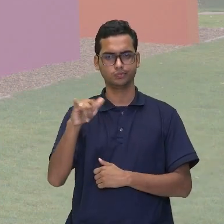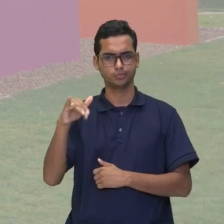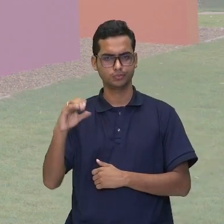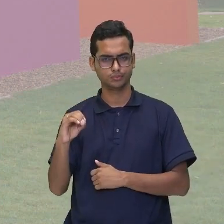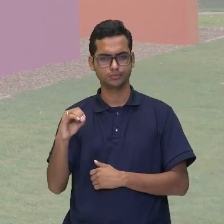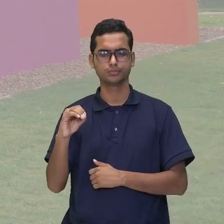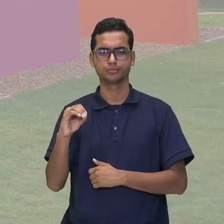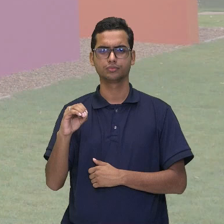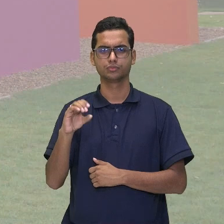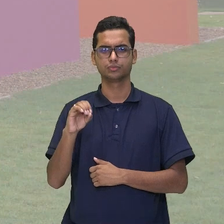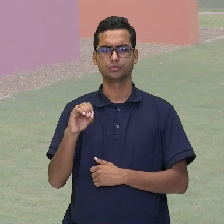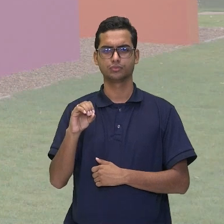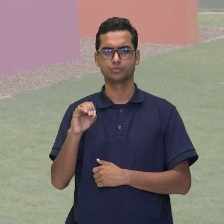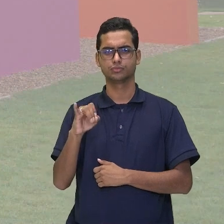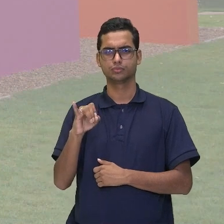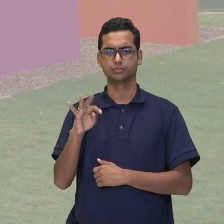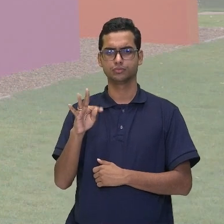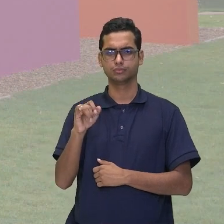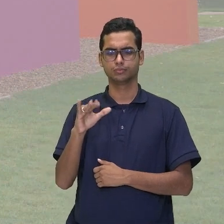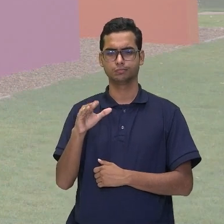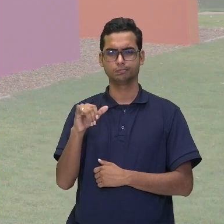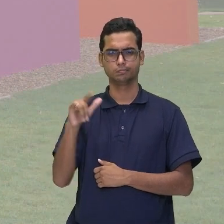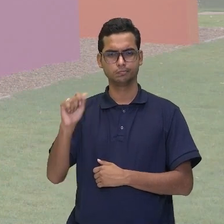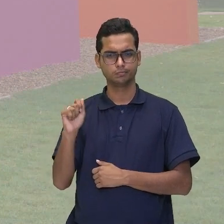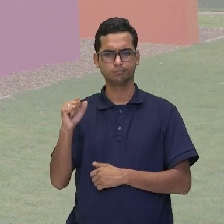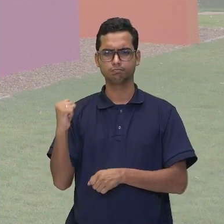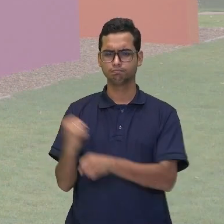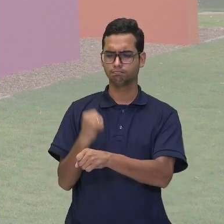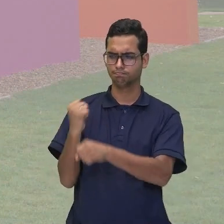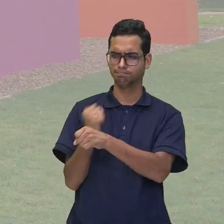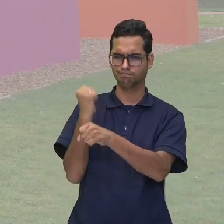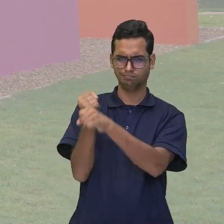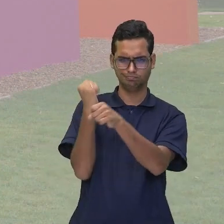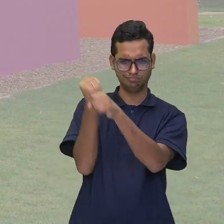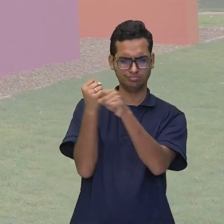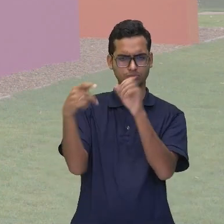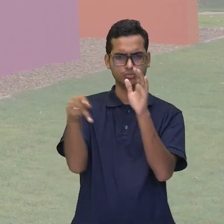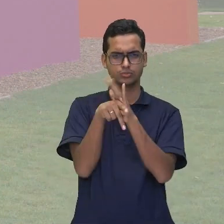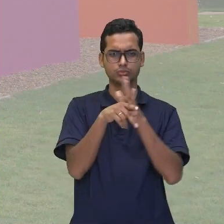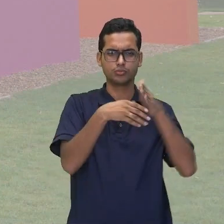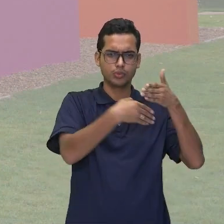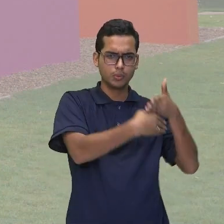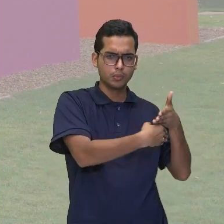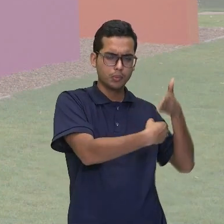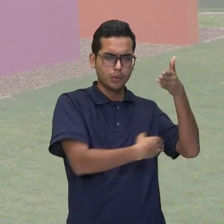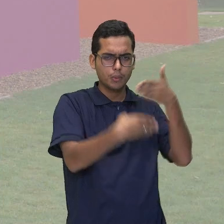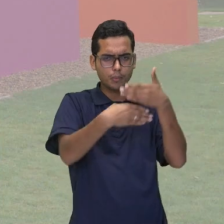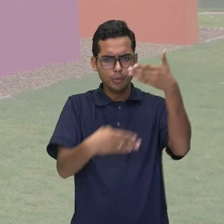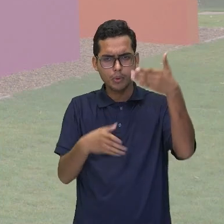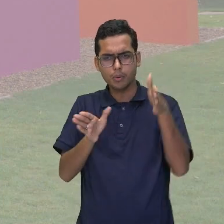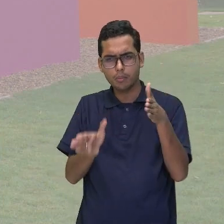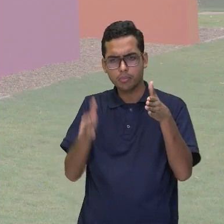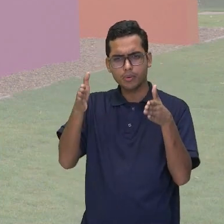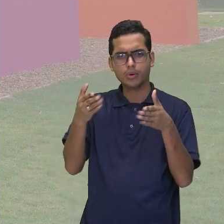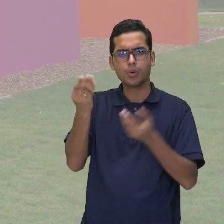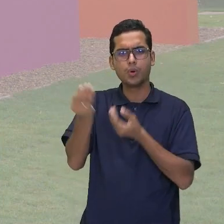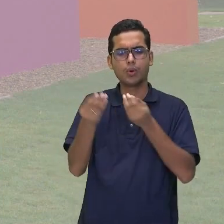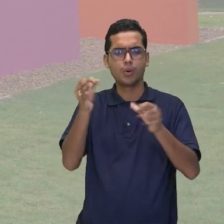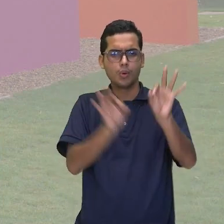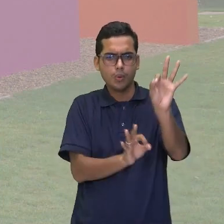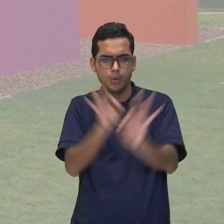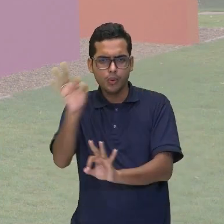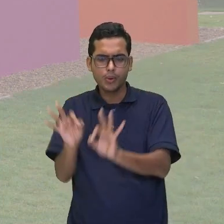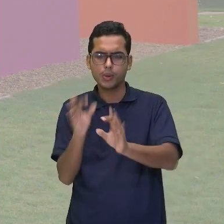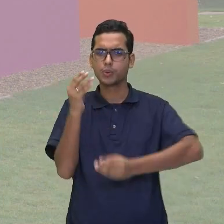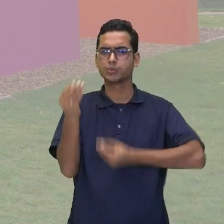Oiticica que construiu essa instalação. ela foi montada a partir